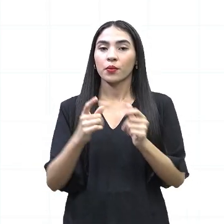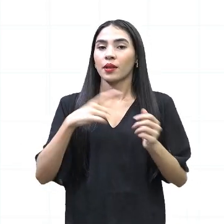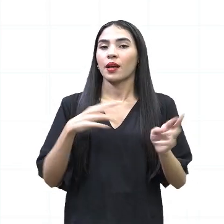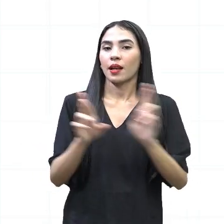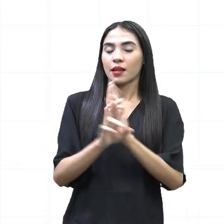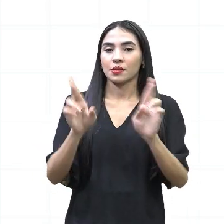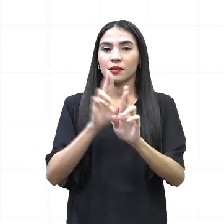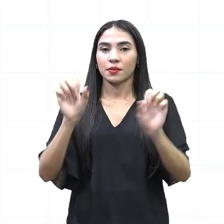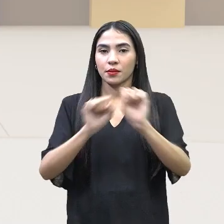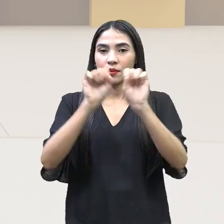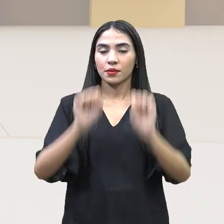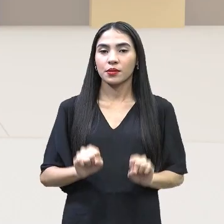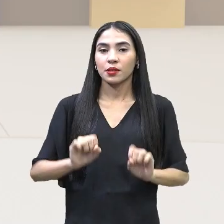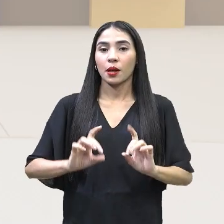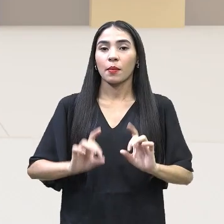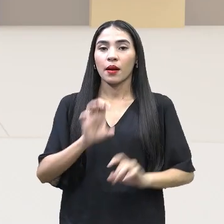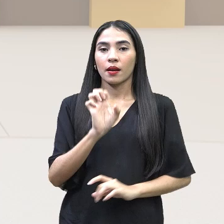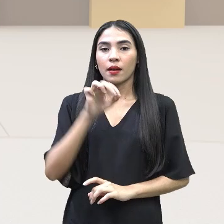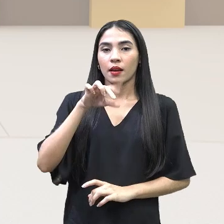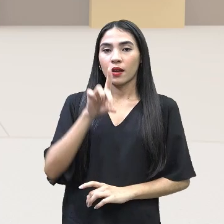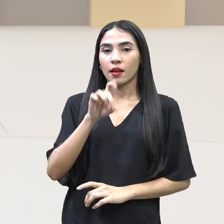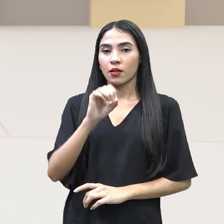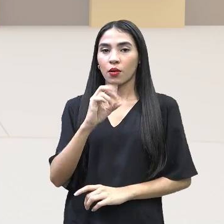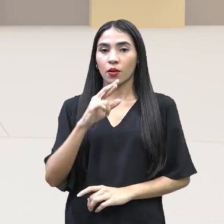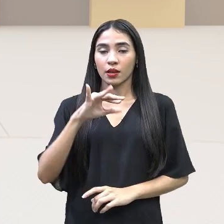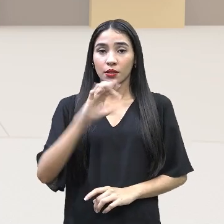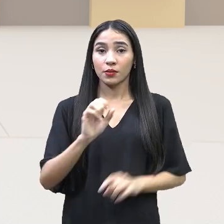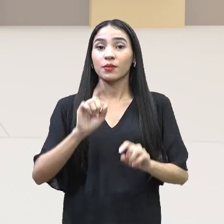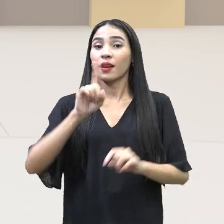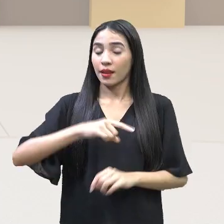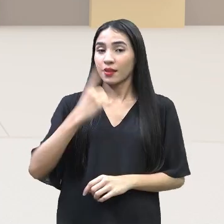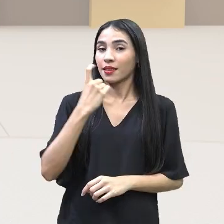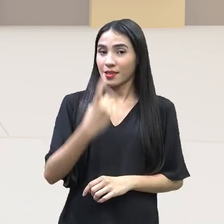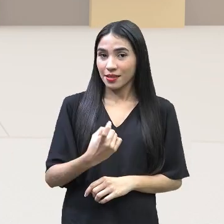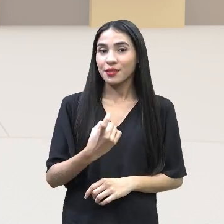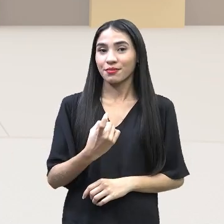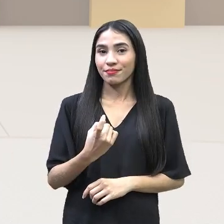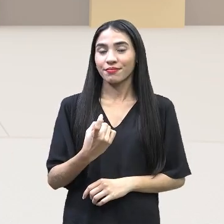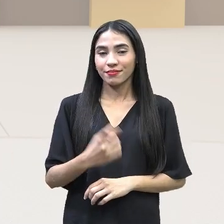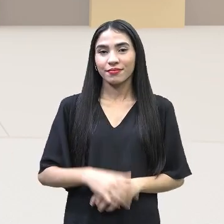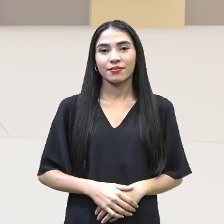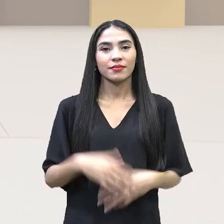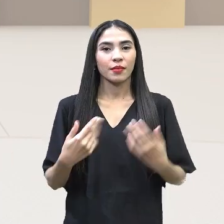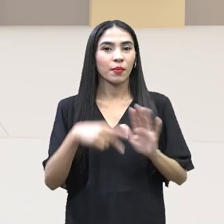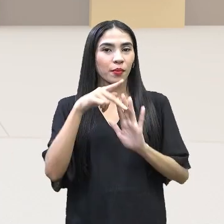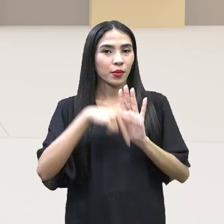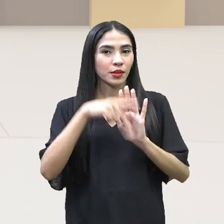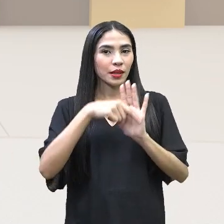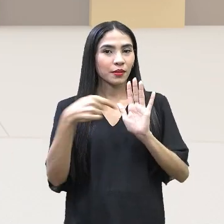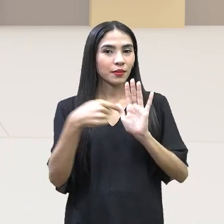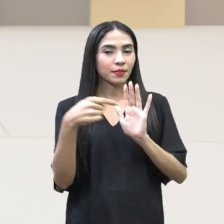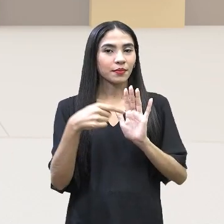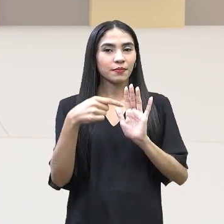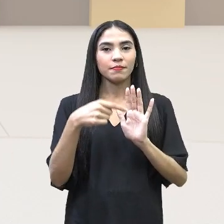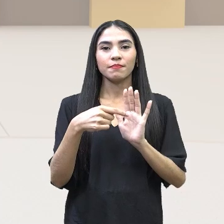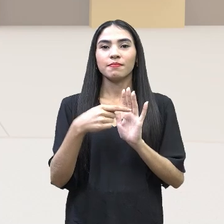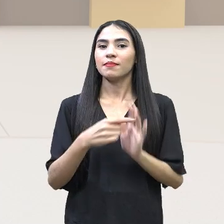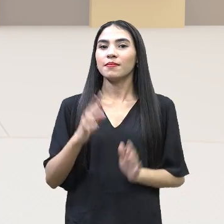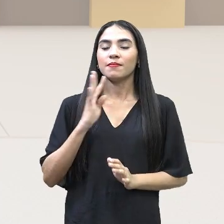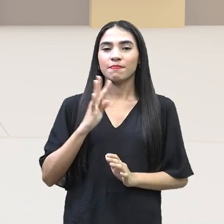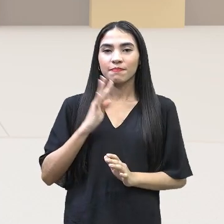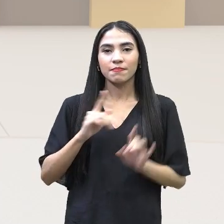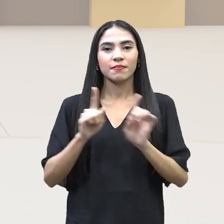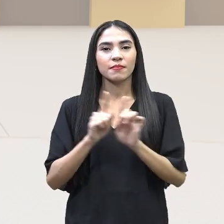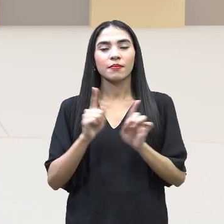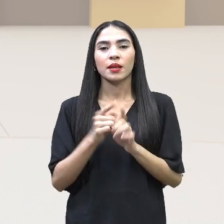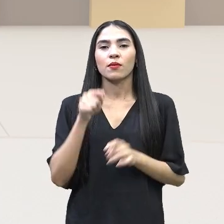relacionado ao sistema endócrino. É interessante saber disso, né? Num projeto desse, é super necessário